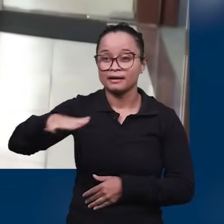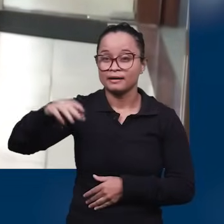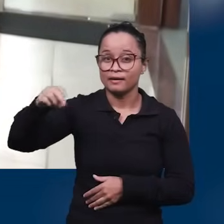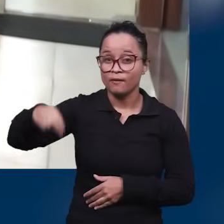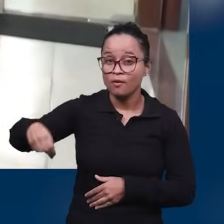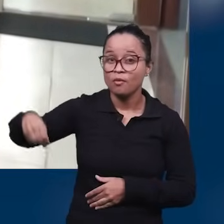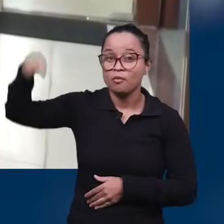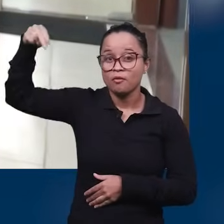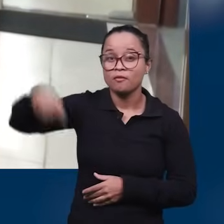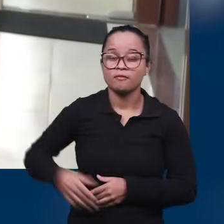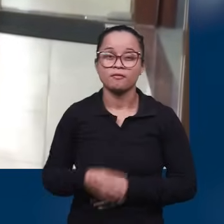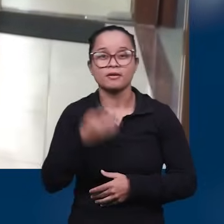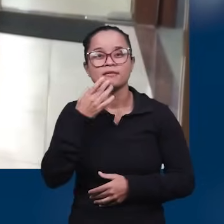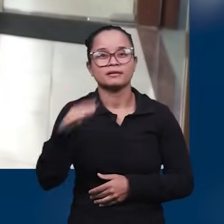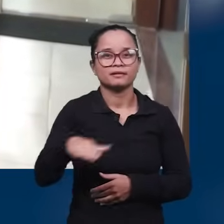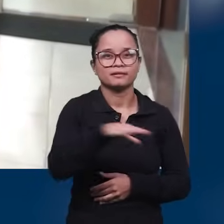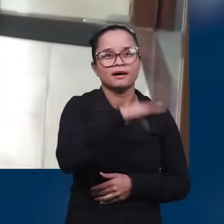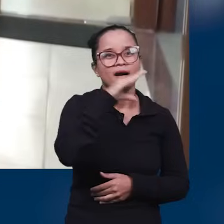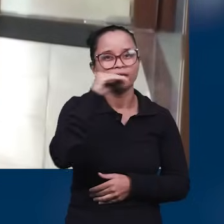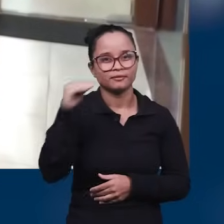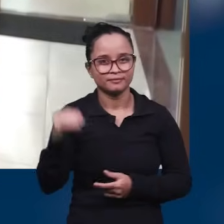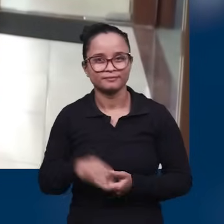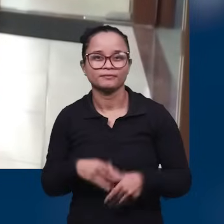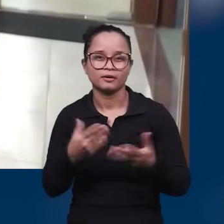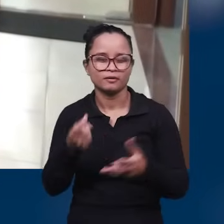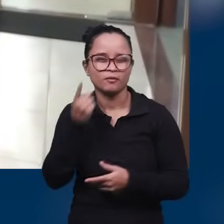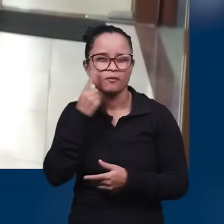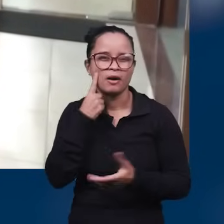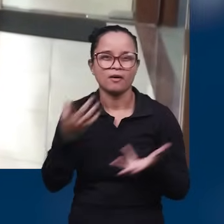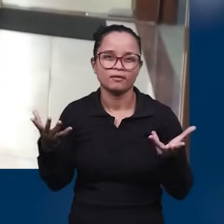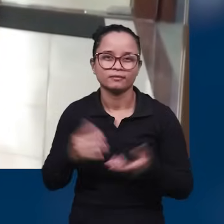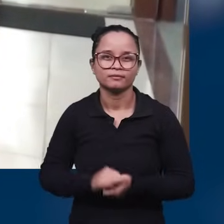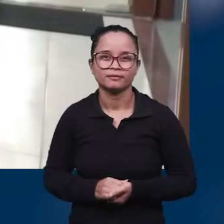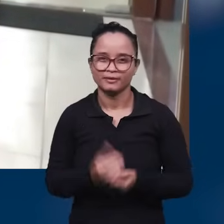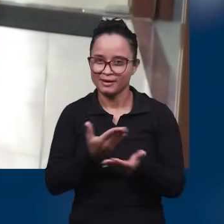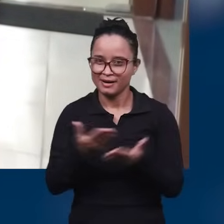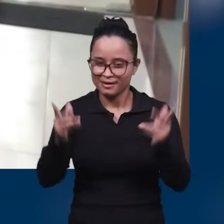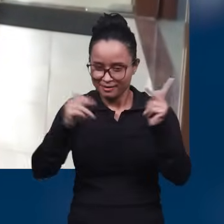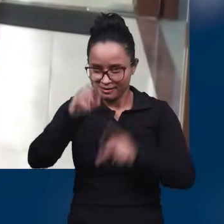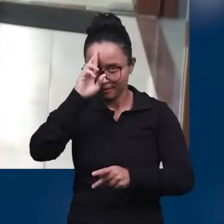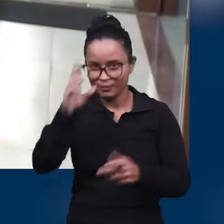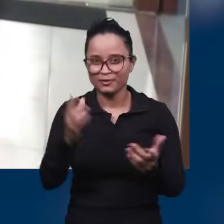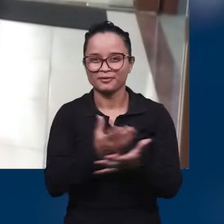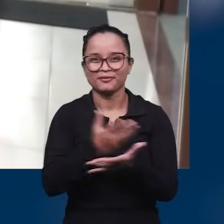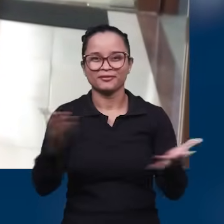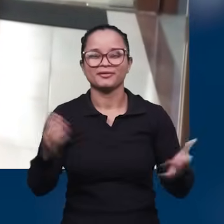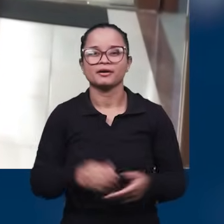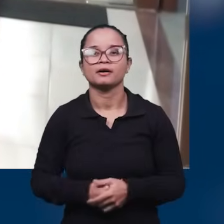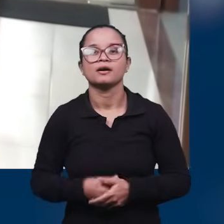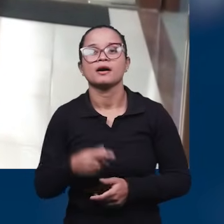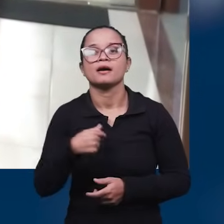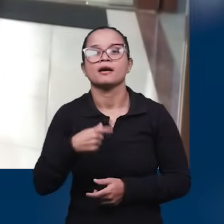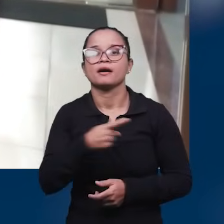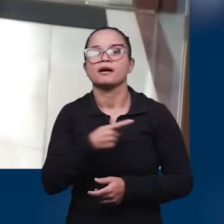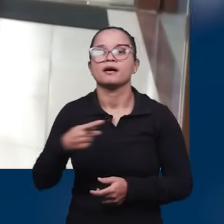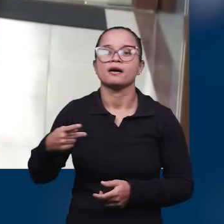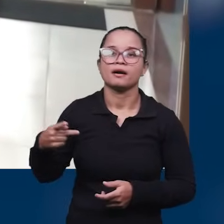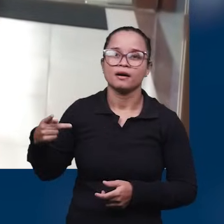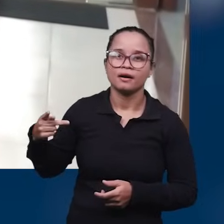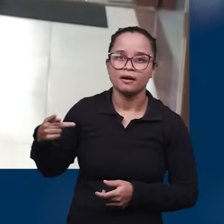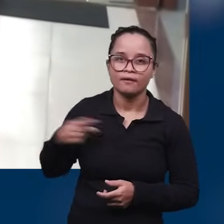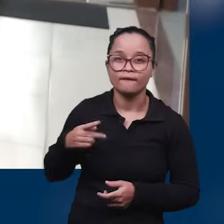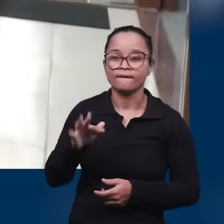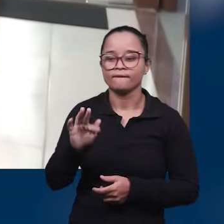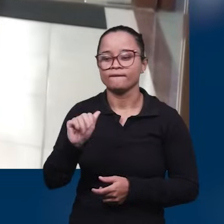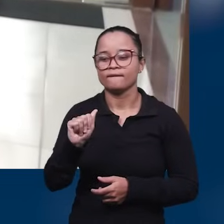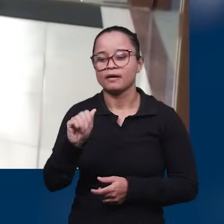do Senhor, irmãos! Eu sou o pastor Flávio Ximenes, aqui da região de Boa Vista, Roraima.